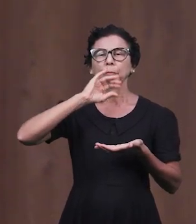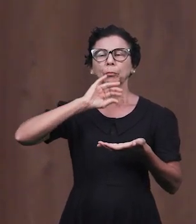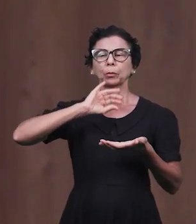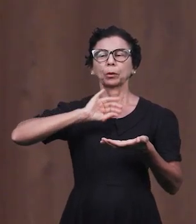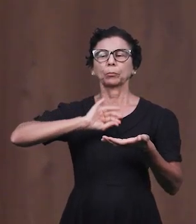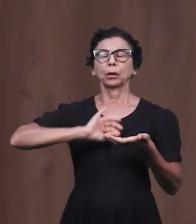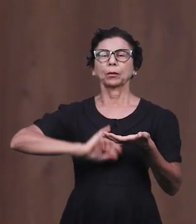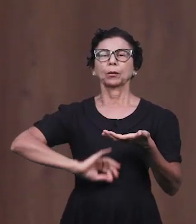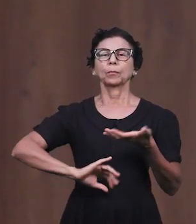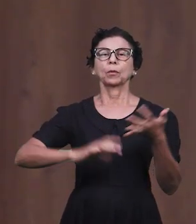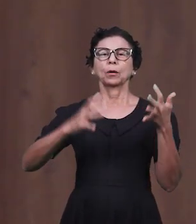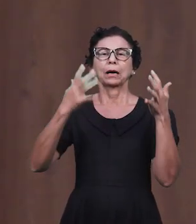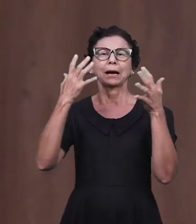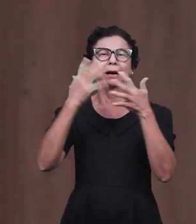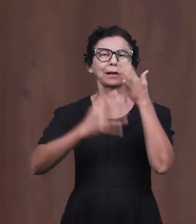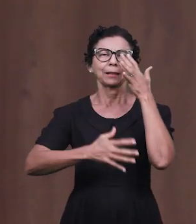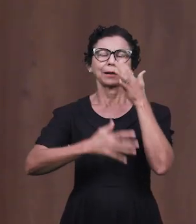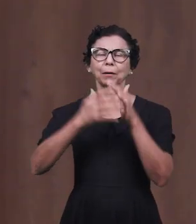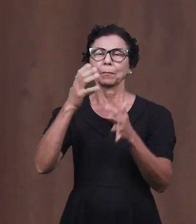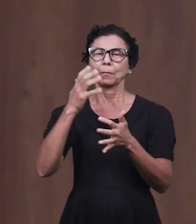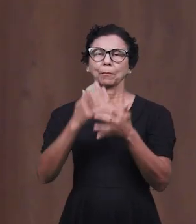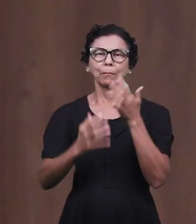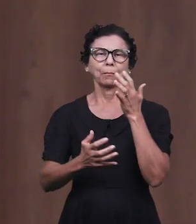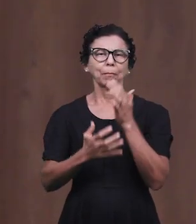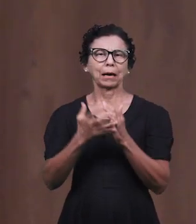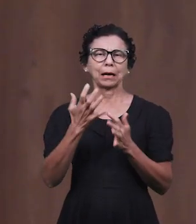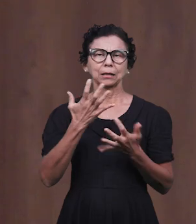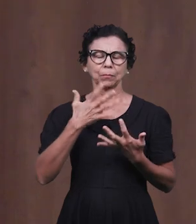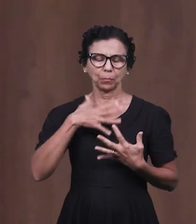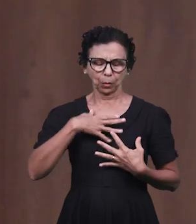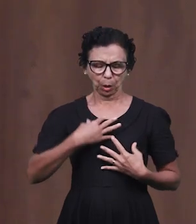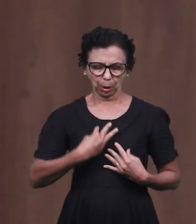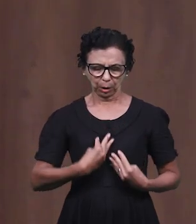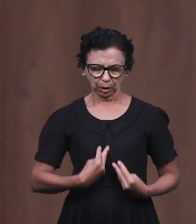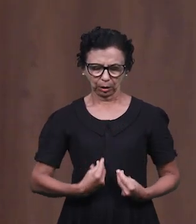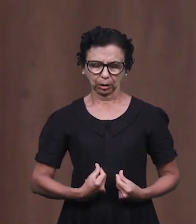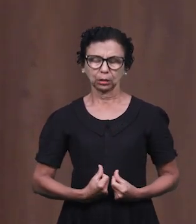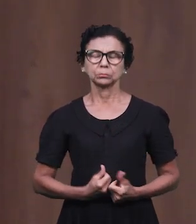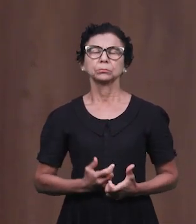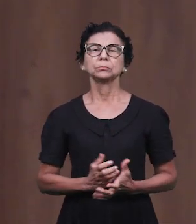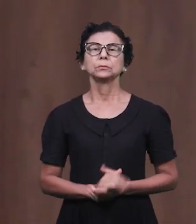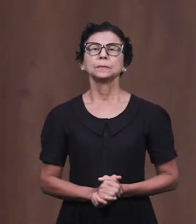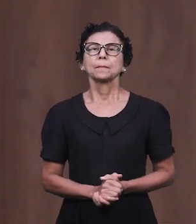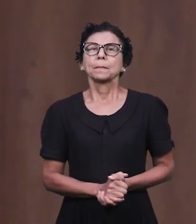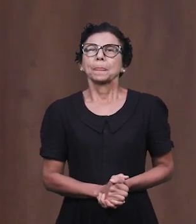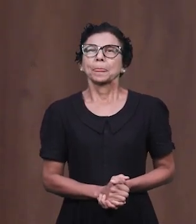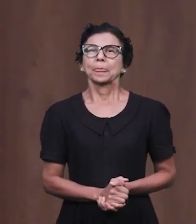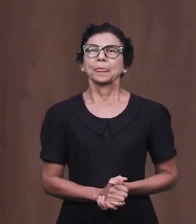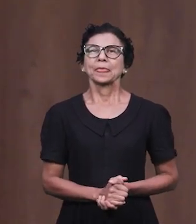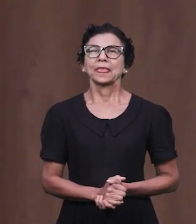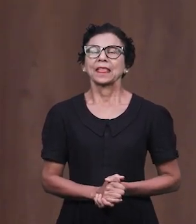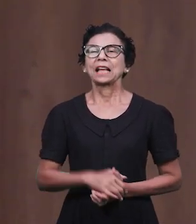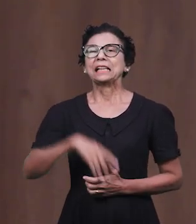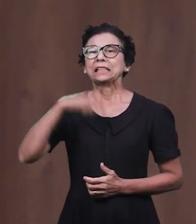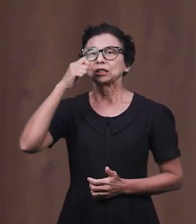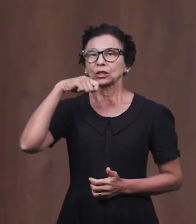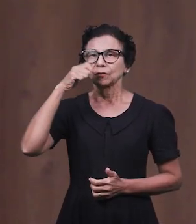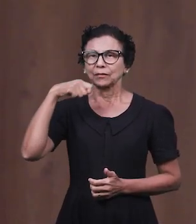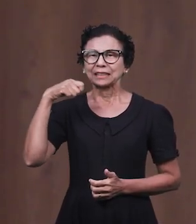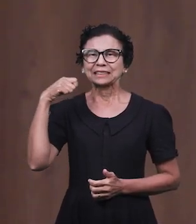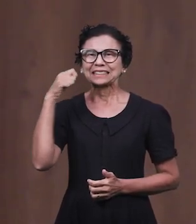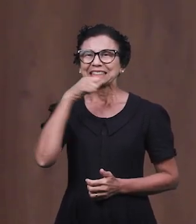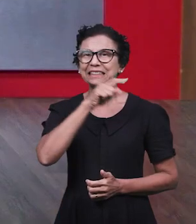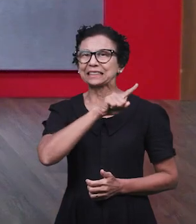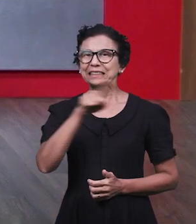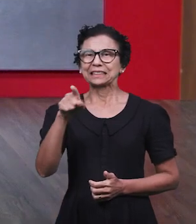de líquido, porque isso atrapalha na digestão. E ao final, não se esqueça de escovar os